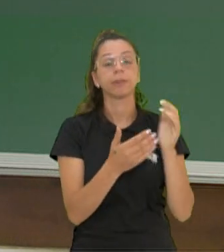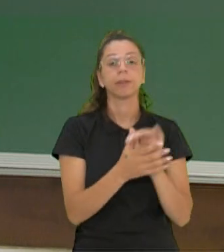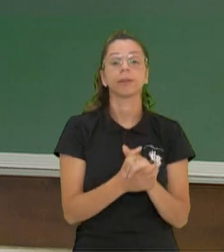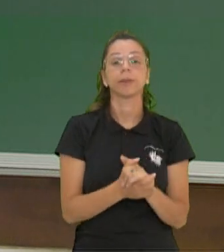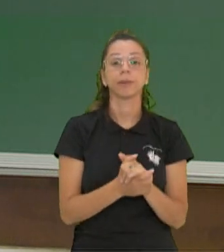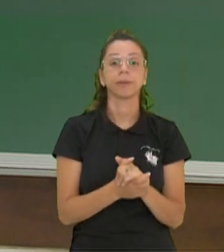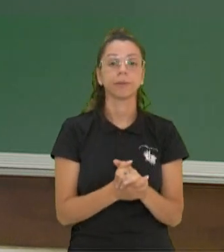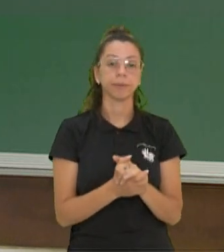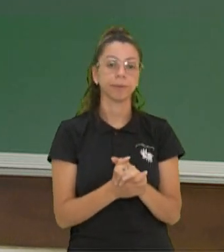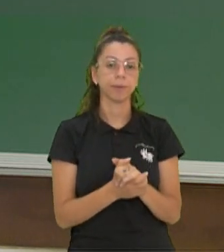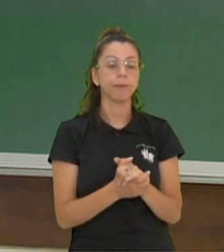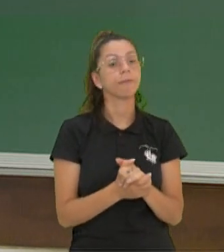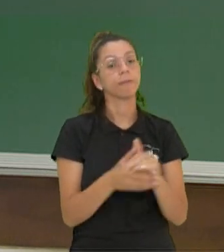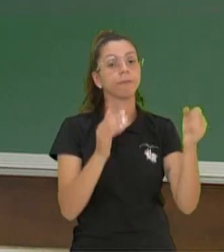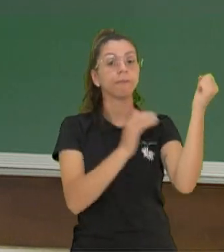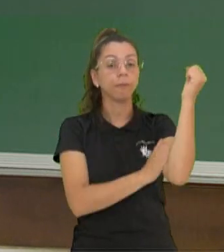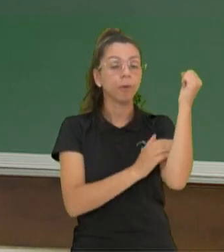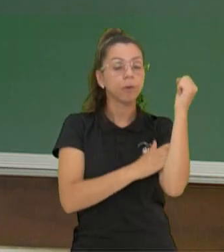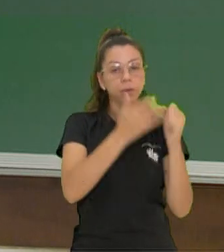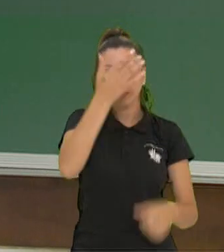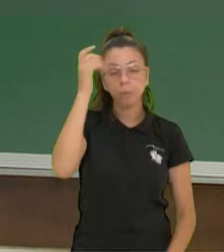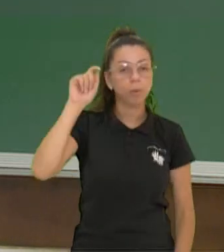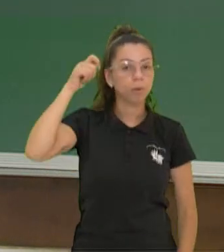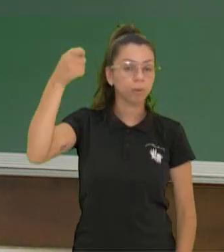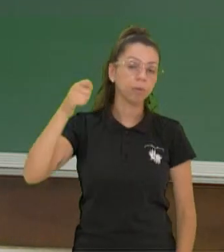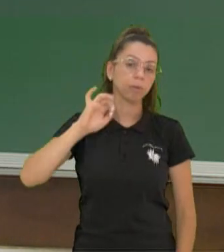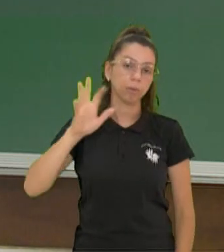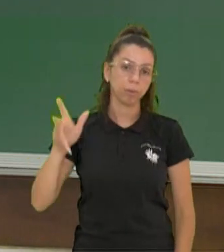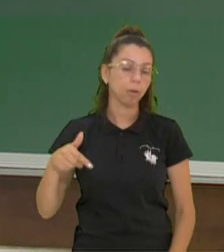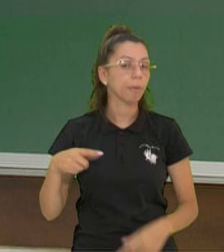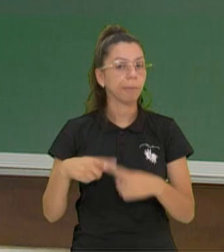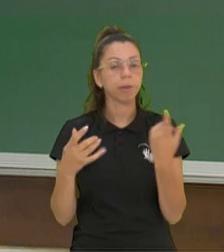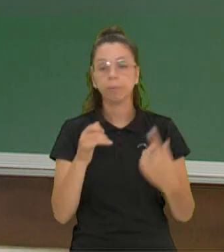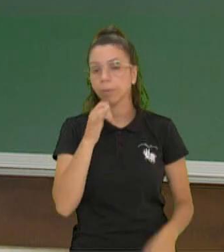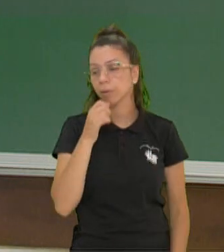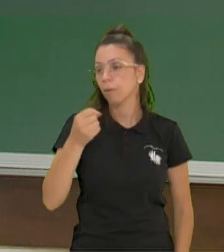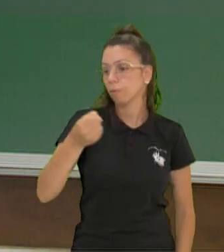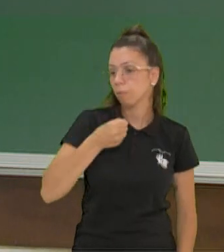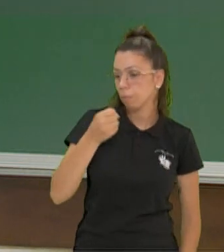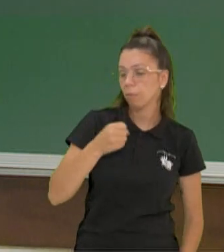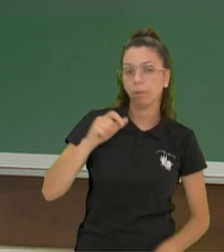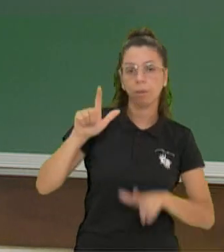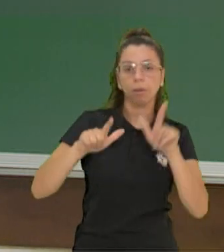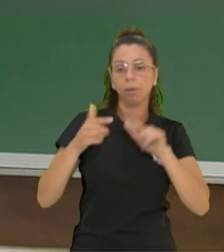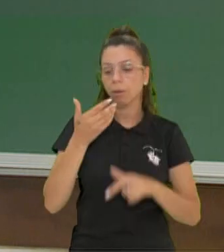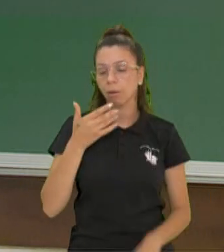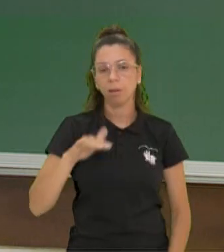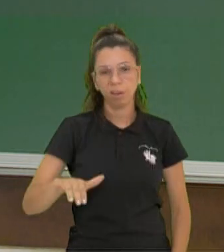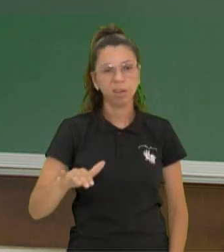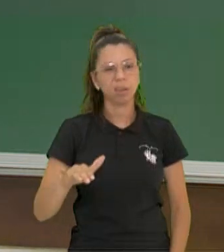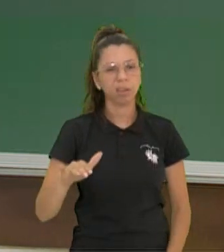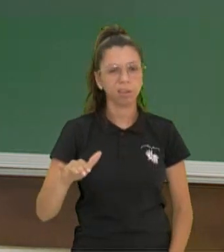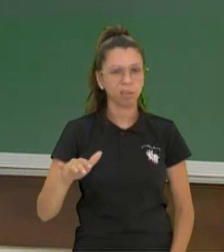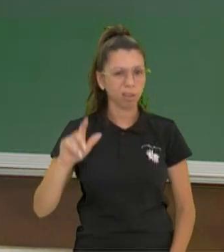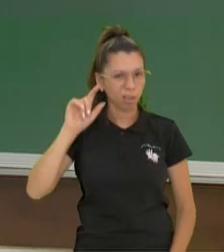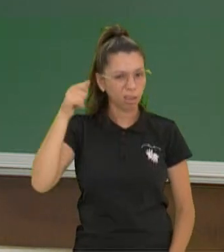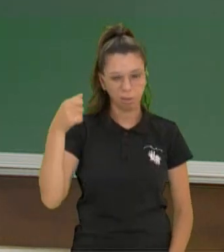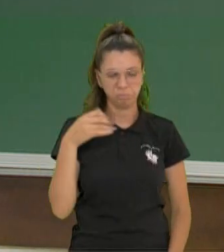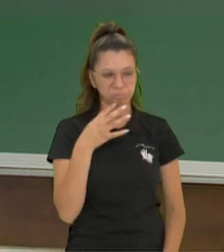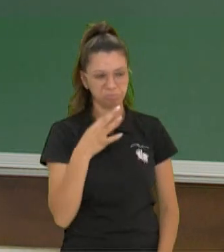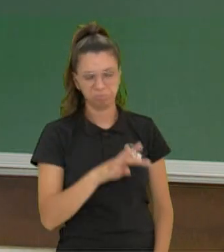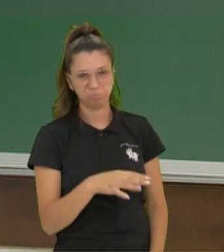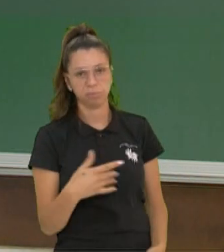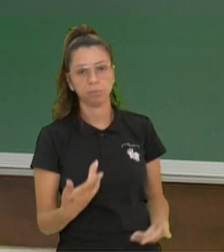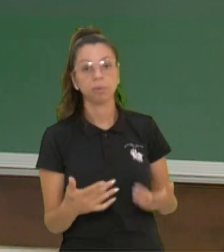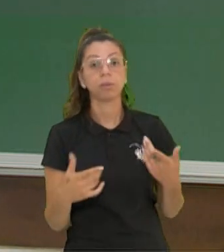já viram, por exemplo, né, nós não temos muitos apresentadores infantis, né, de programa infantil negro. Vocês conhecem? Eu não conheço nenhum.